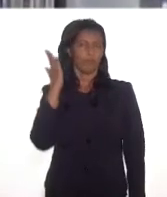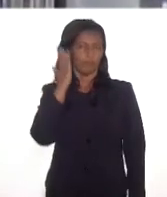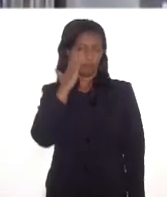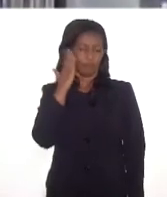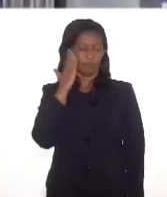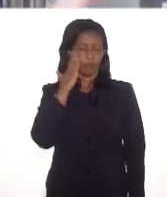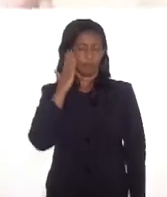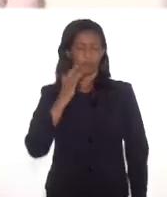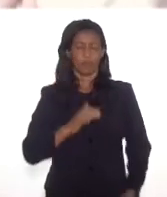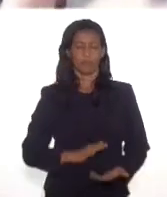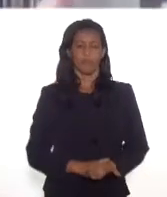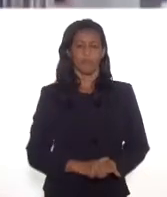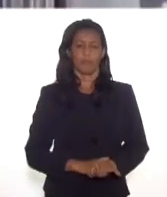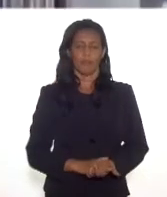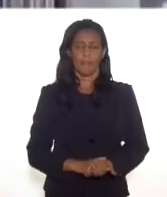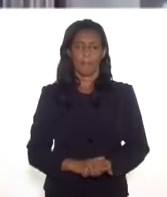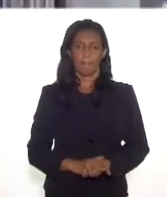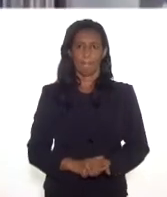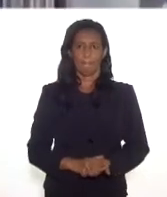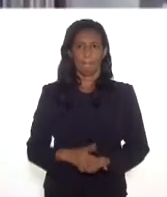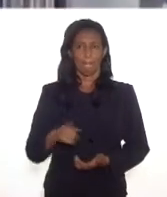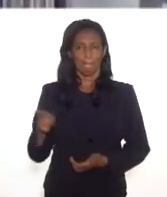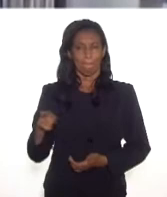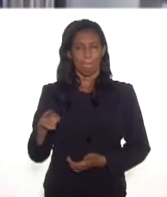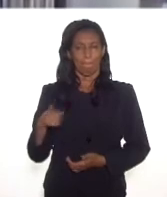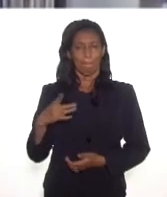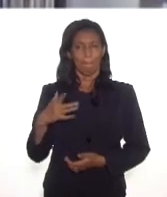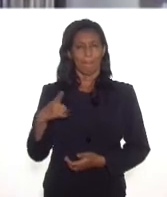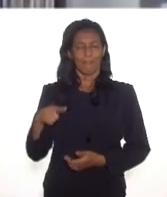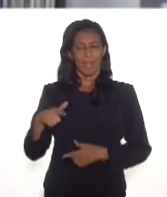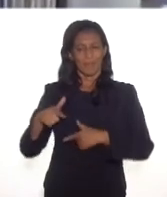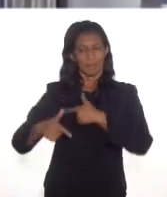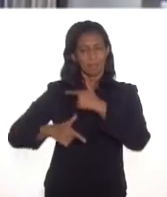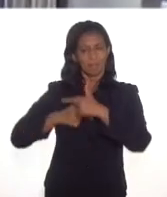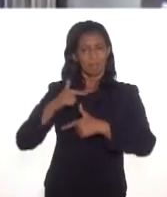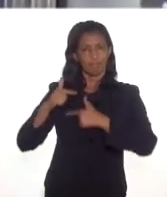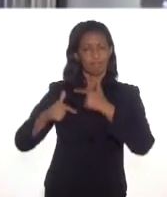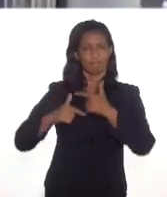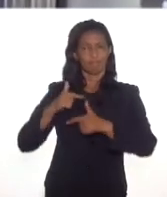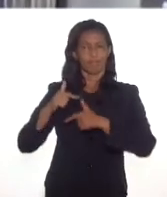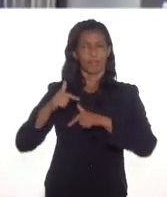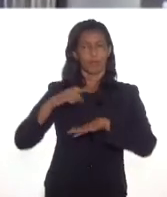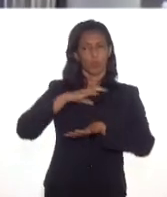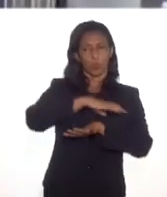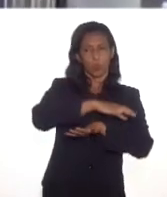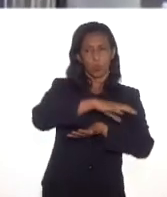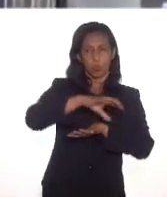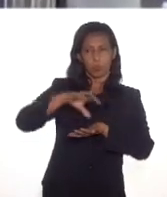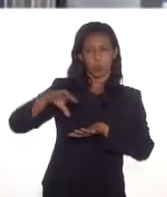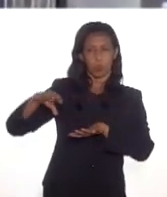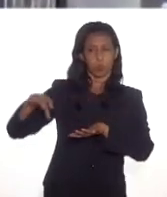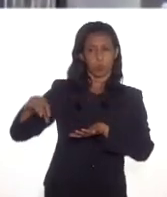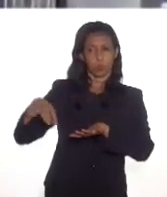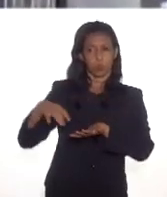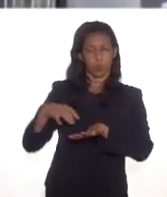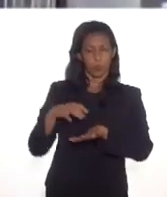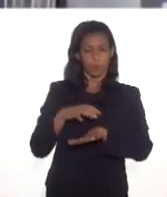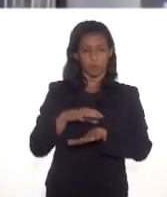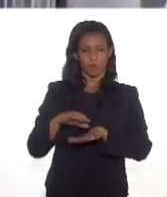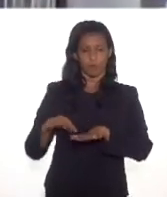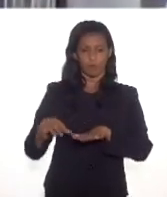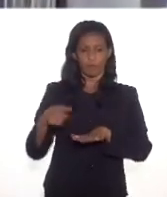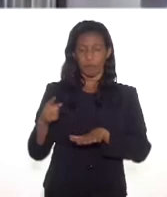Sabemos de inestimáveis serviços em todas as áreas, em todos os